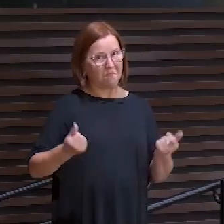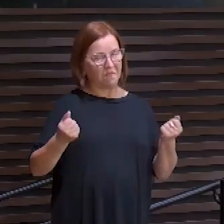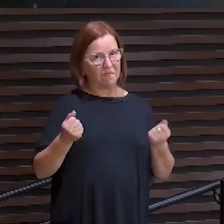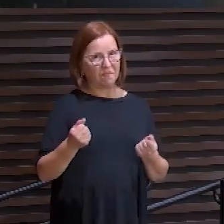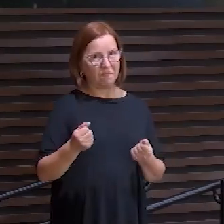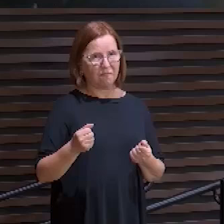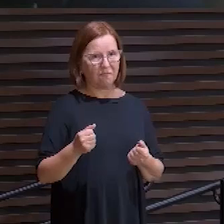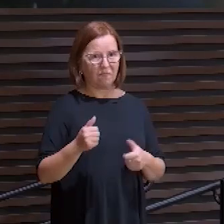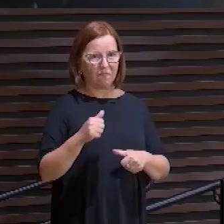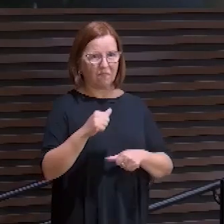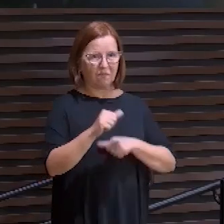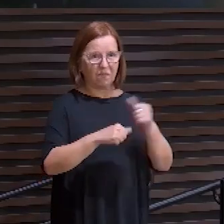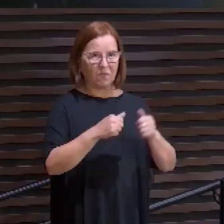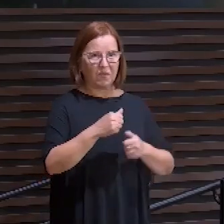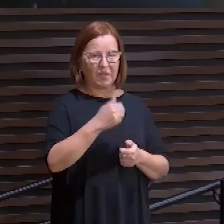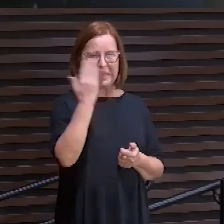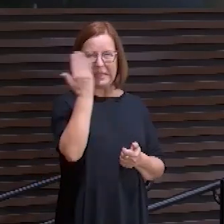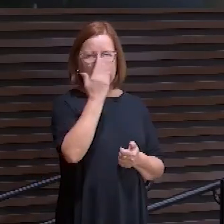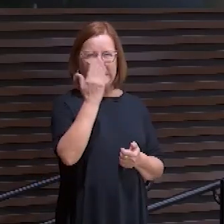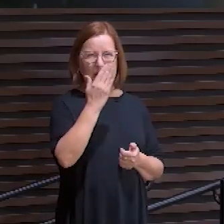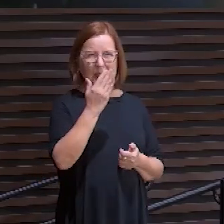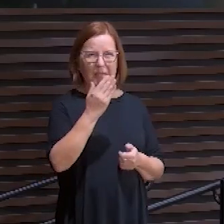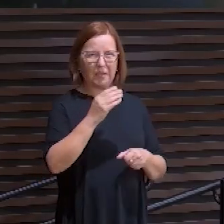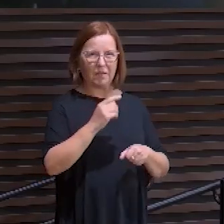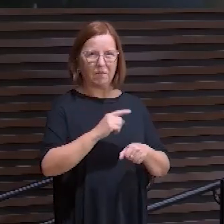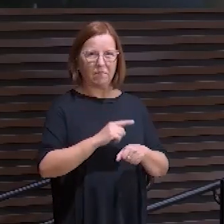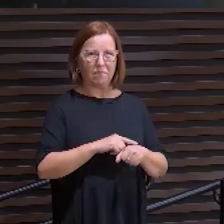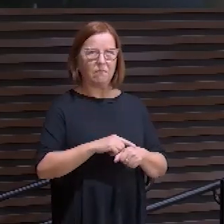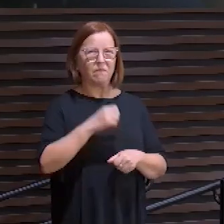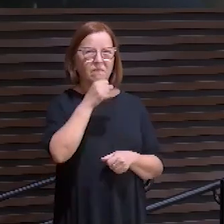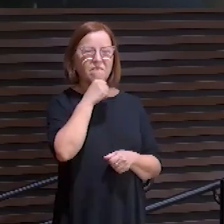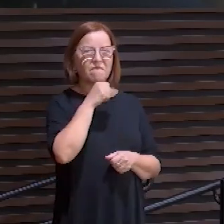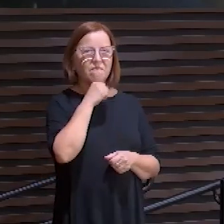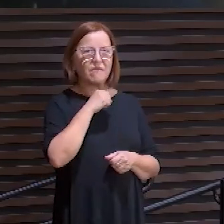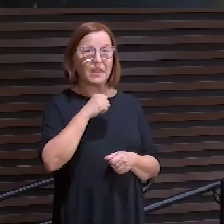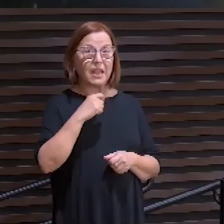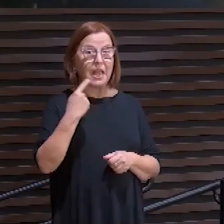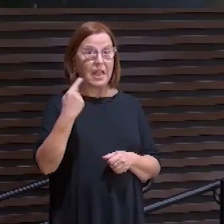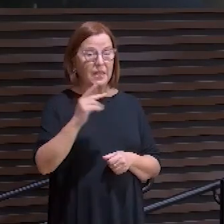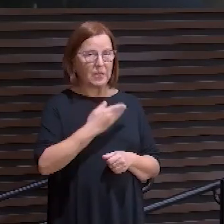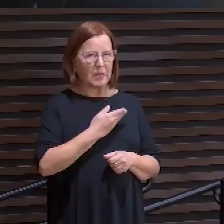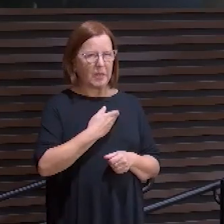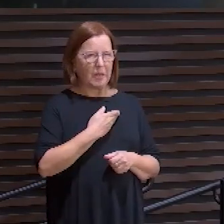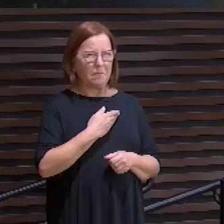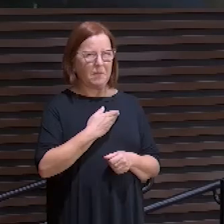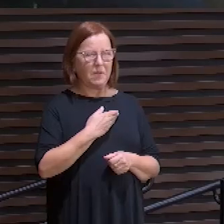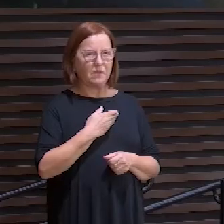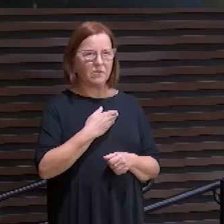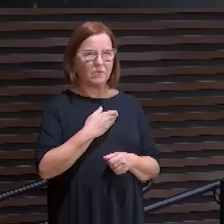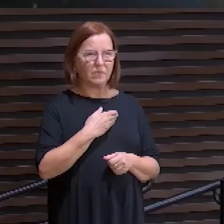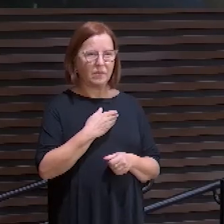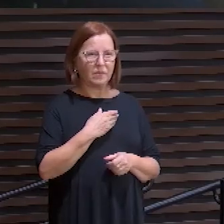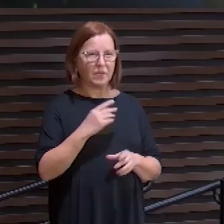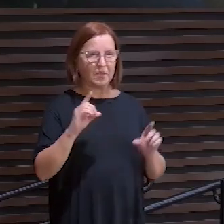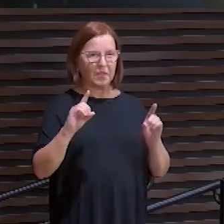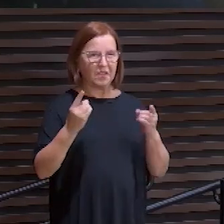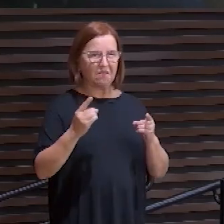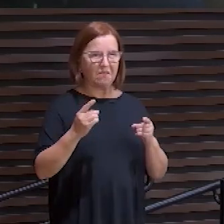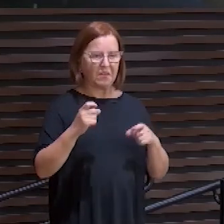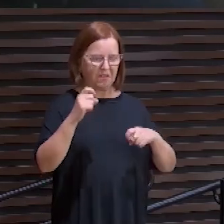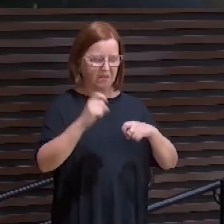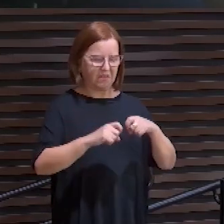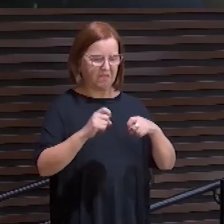Tornou-se cego na velhice. Seus amigos de farra defendiam o sexo